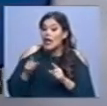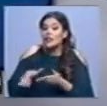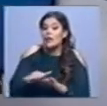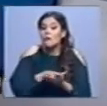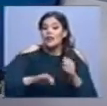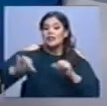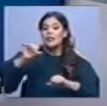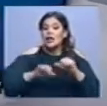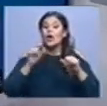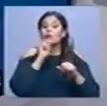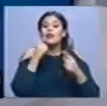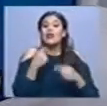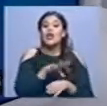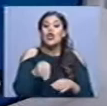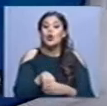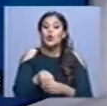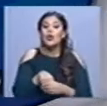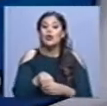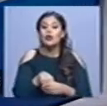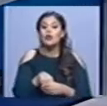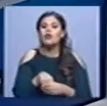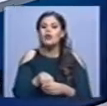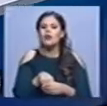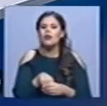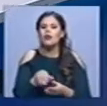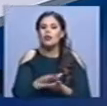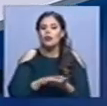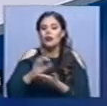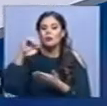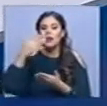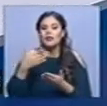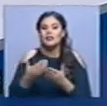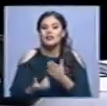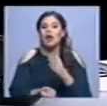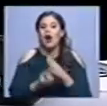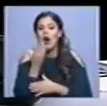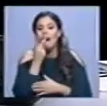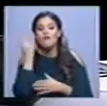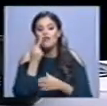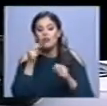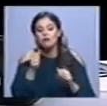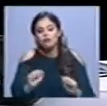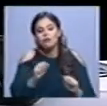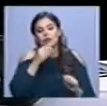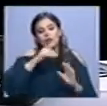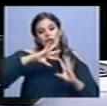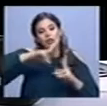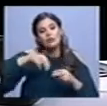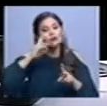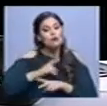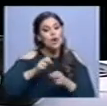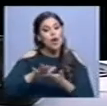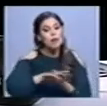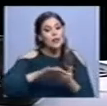esteve eventualmente presente na sopa primordial que deu origem à vida na Terra. Ou seja, a detecção deste composto